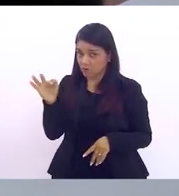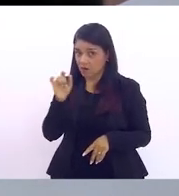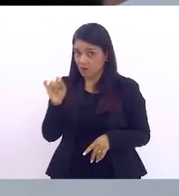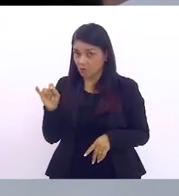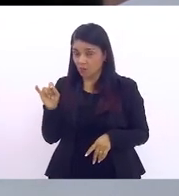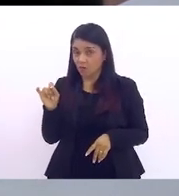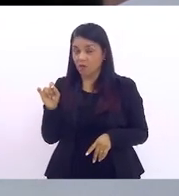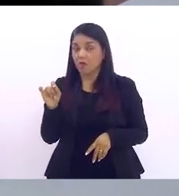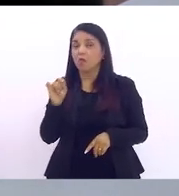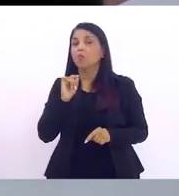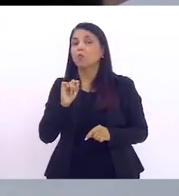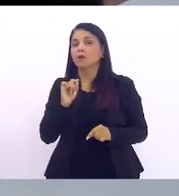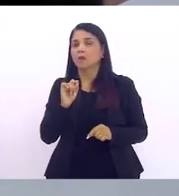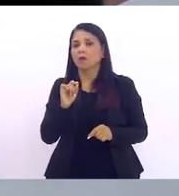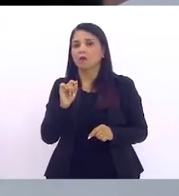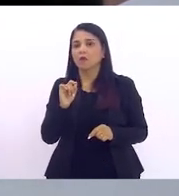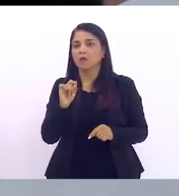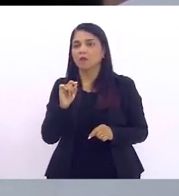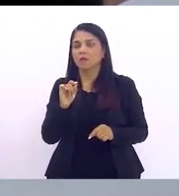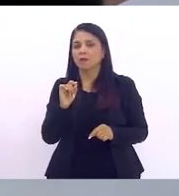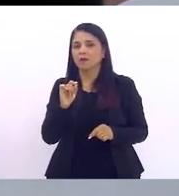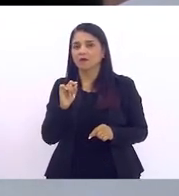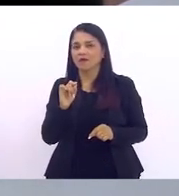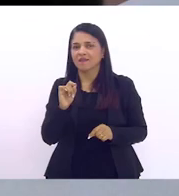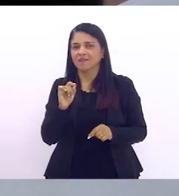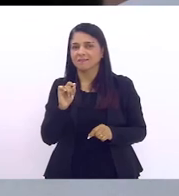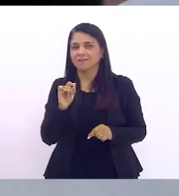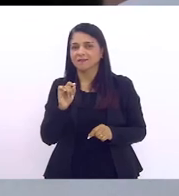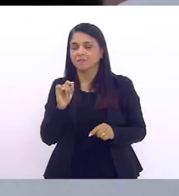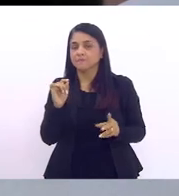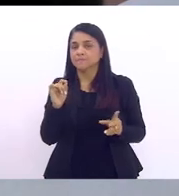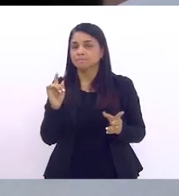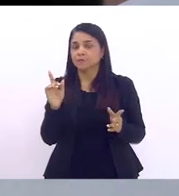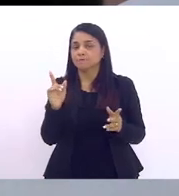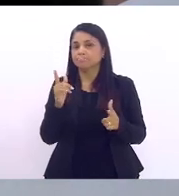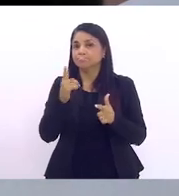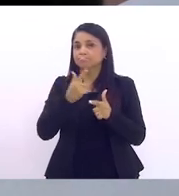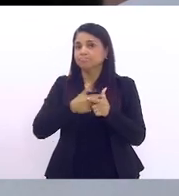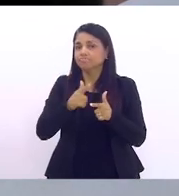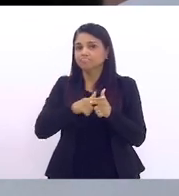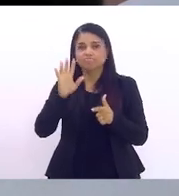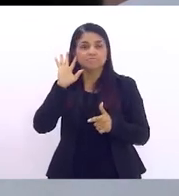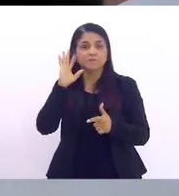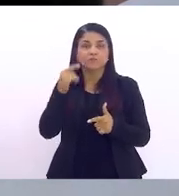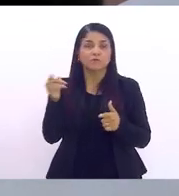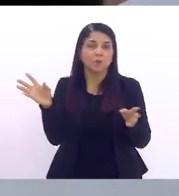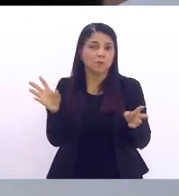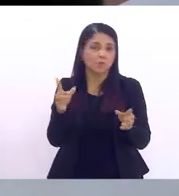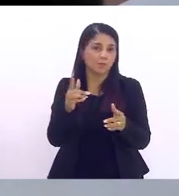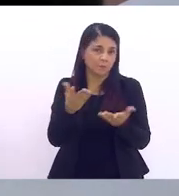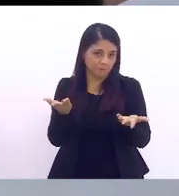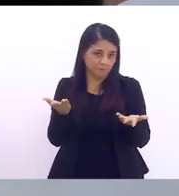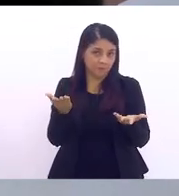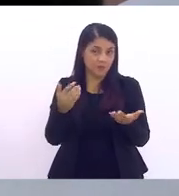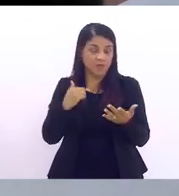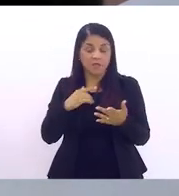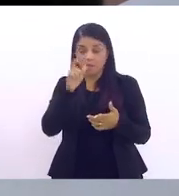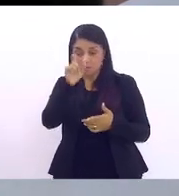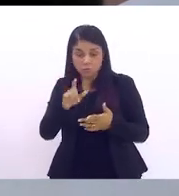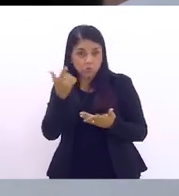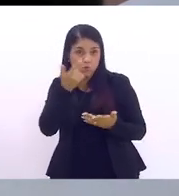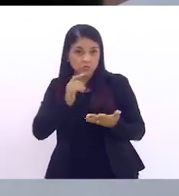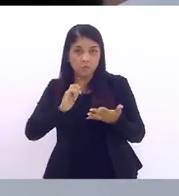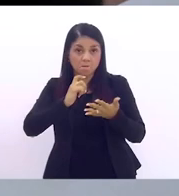justamente para equacionar e esse problema por se as pessoas não conseguem pagar e vocês não